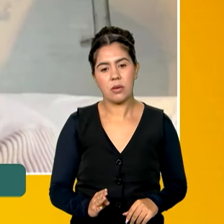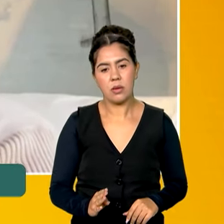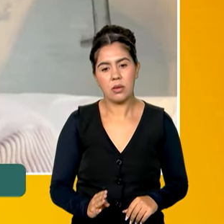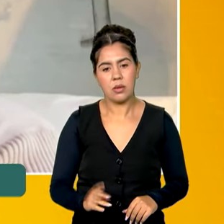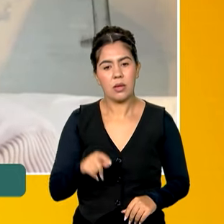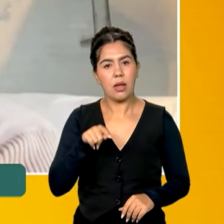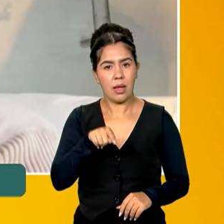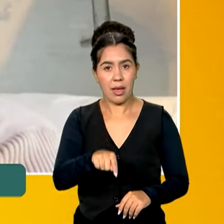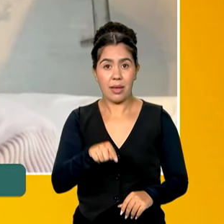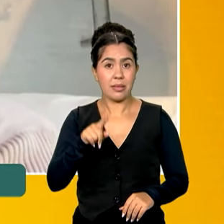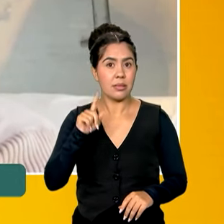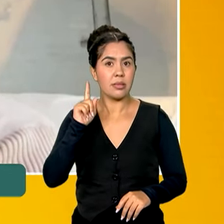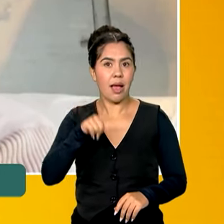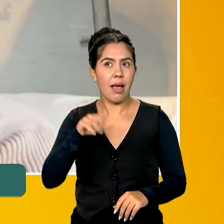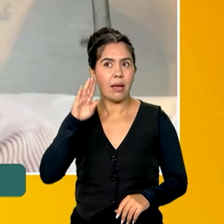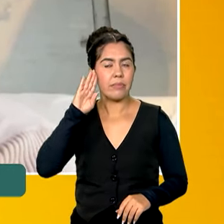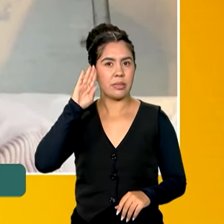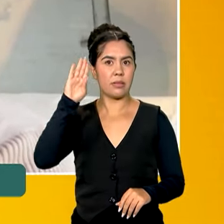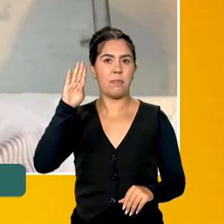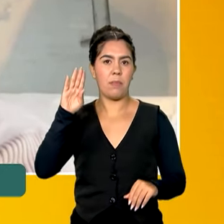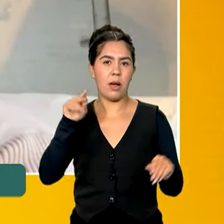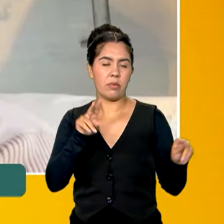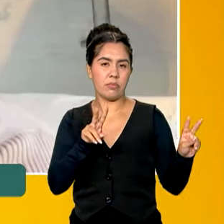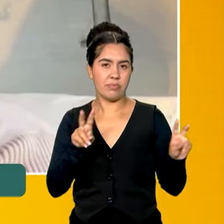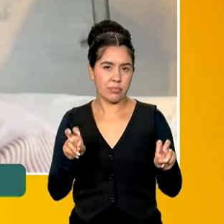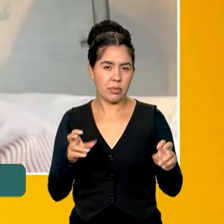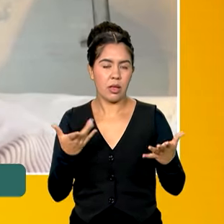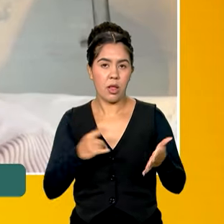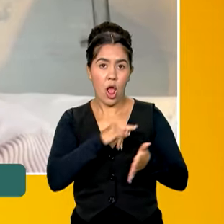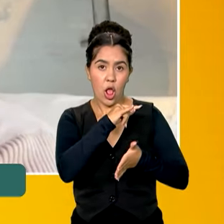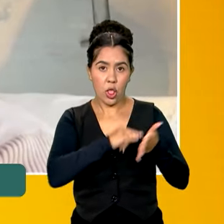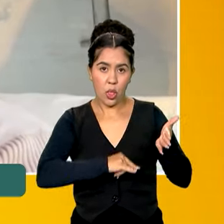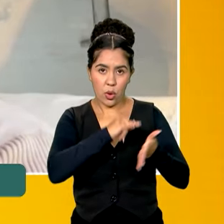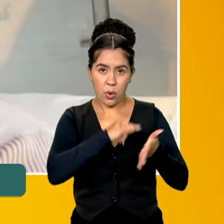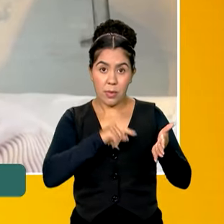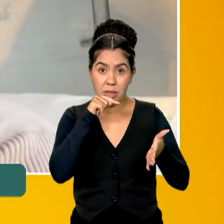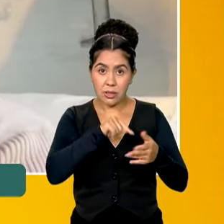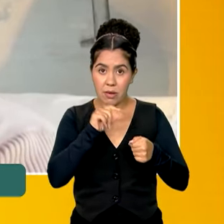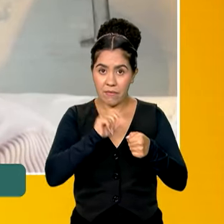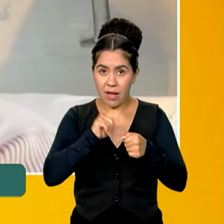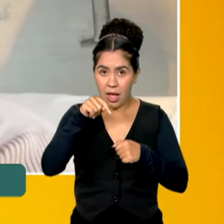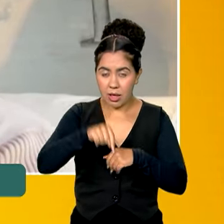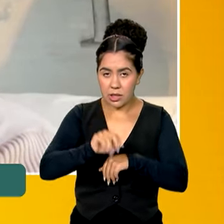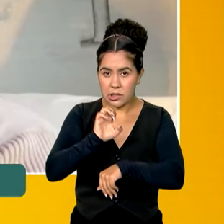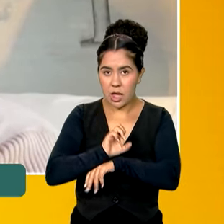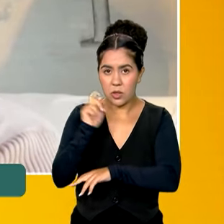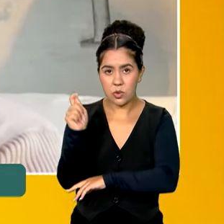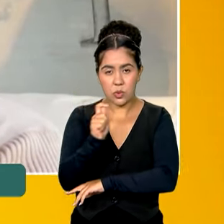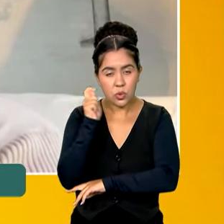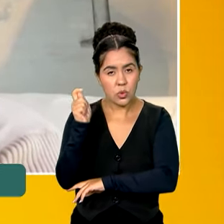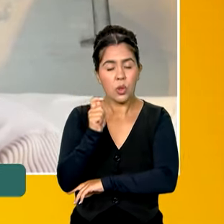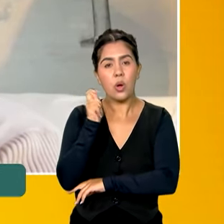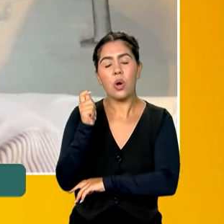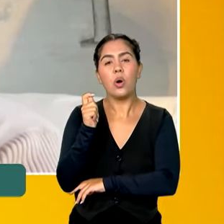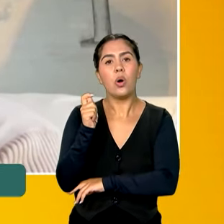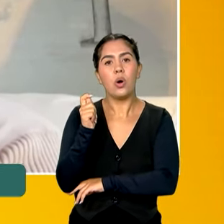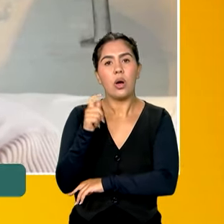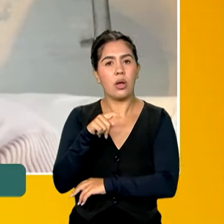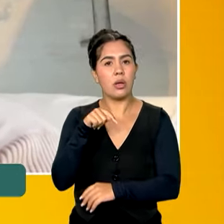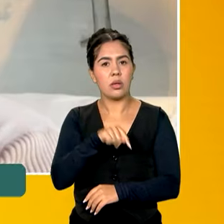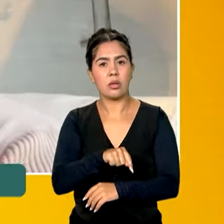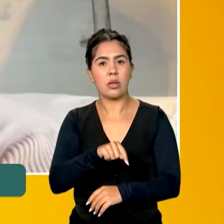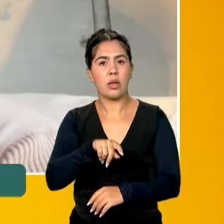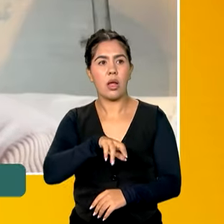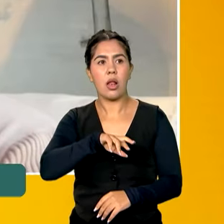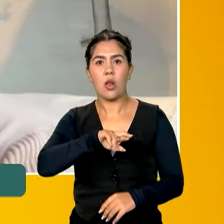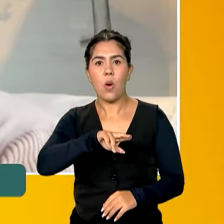o X da questão. Né? A documentação produzida no Rio Grande do Sul, ela não pode ser entendida como algo